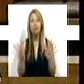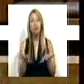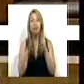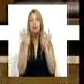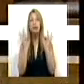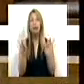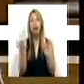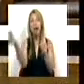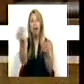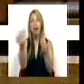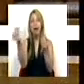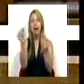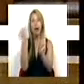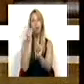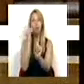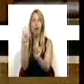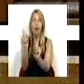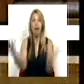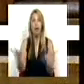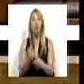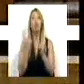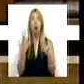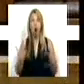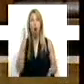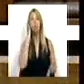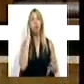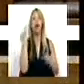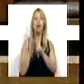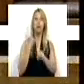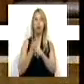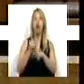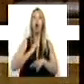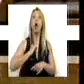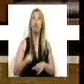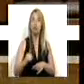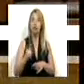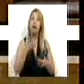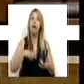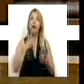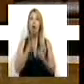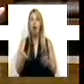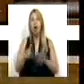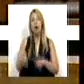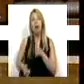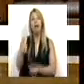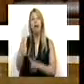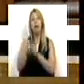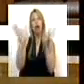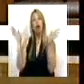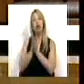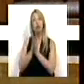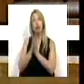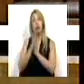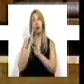igual a si próprio. Está a trabalhar agora na oposição para reganhar todos os rótulos que